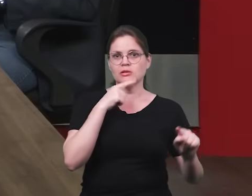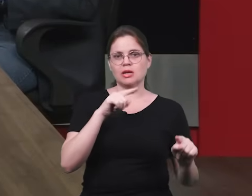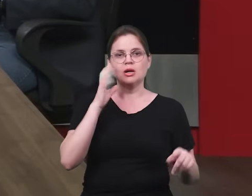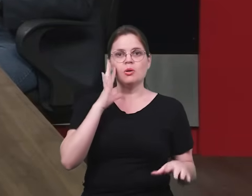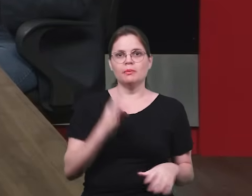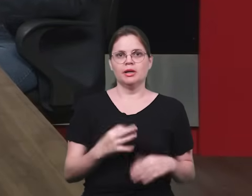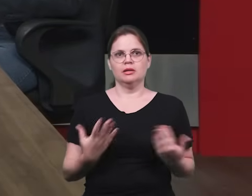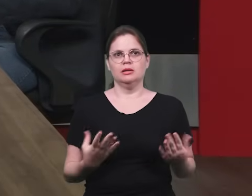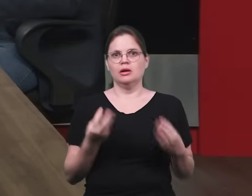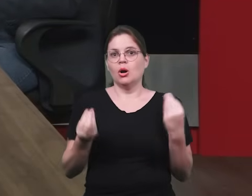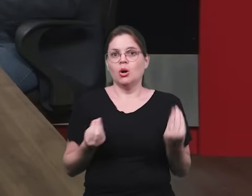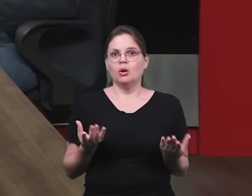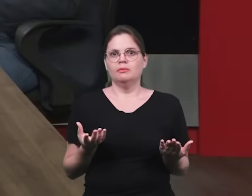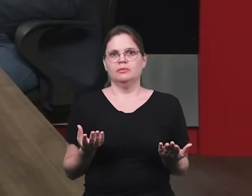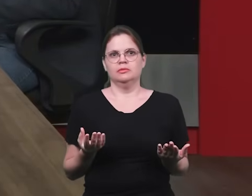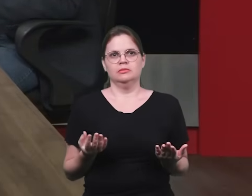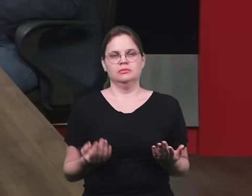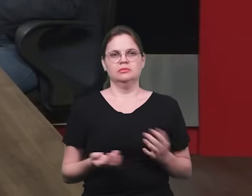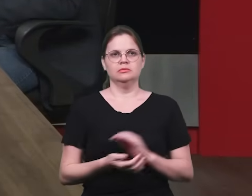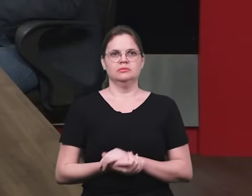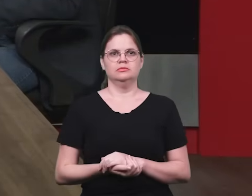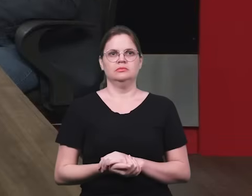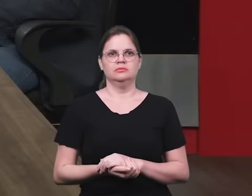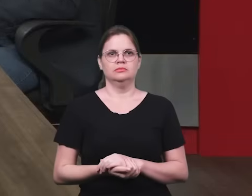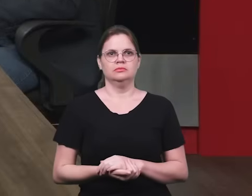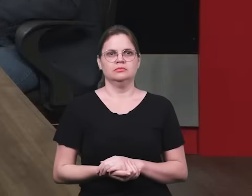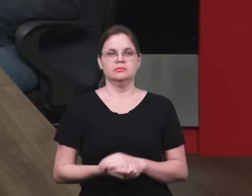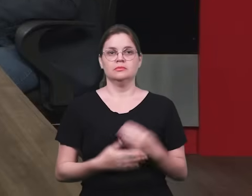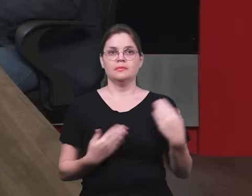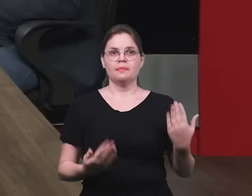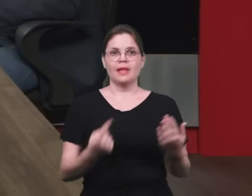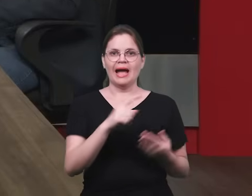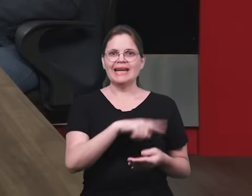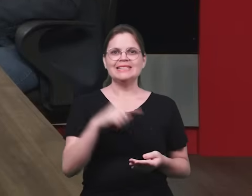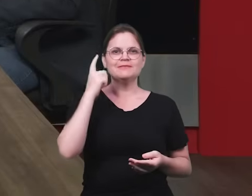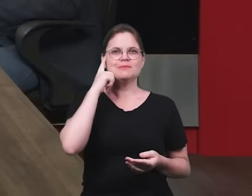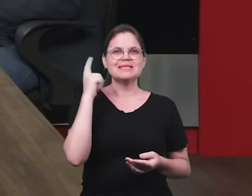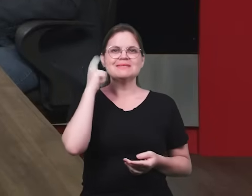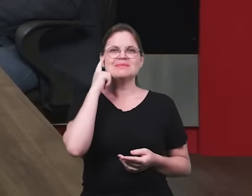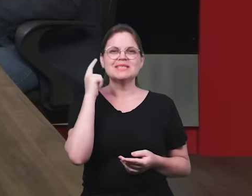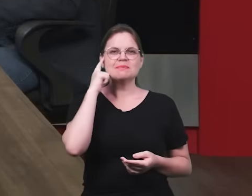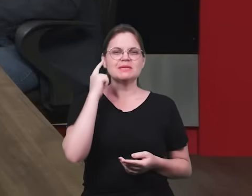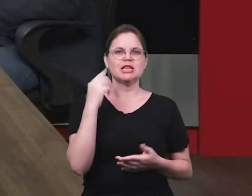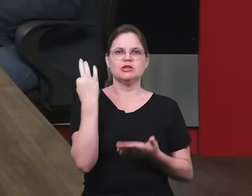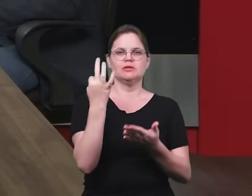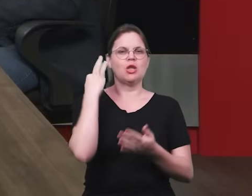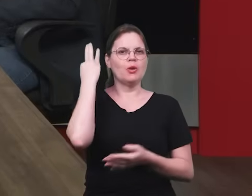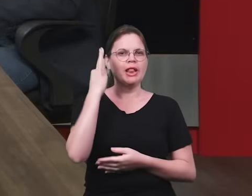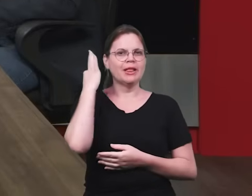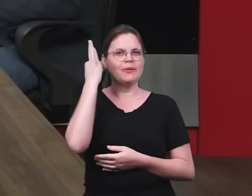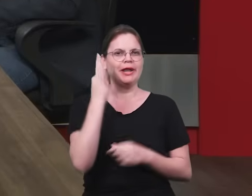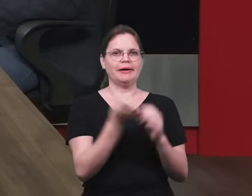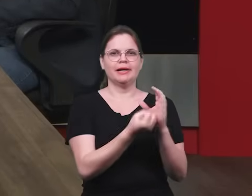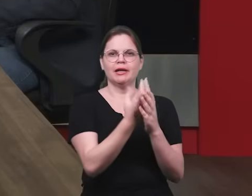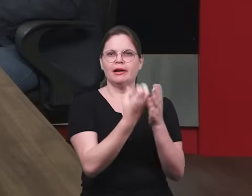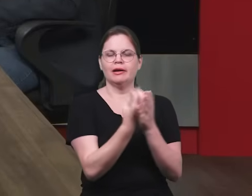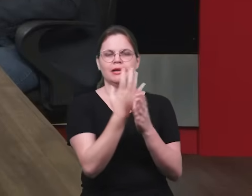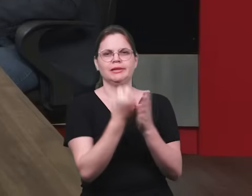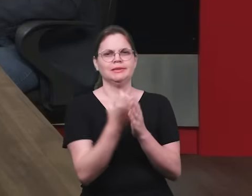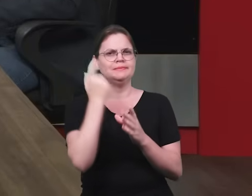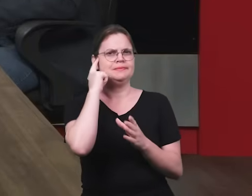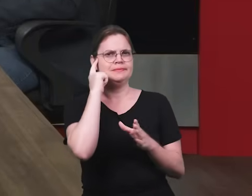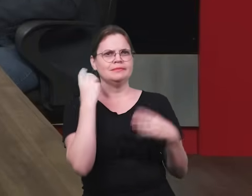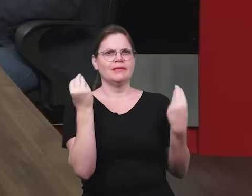Né? Então, cria-se inúmeras teorias, faz-se uma